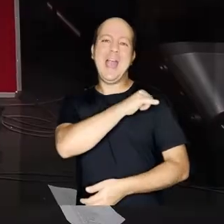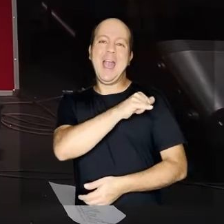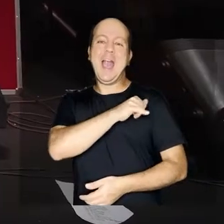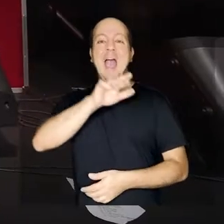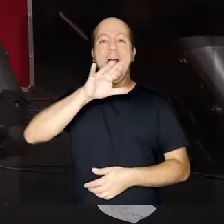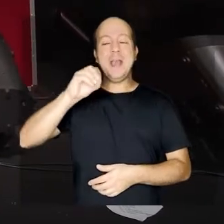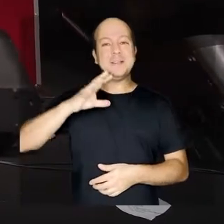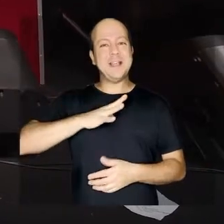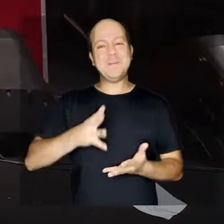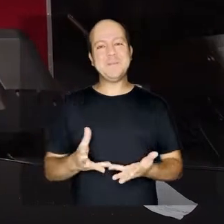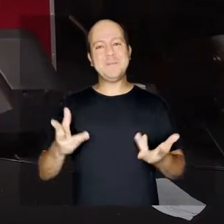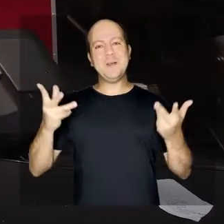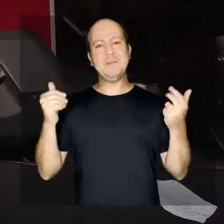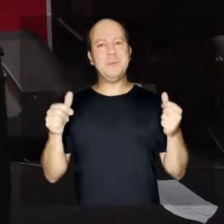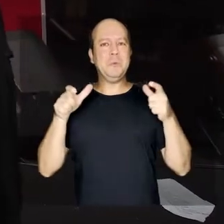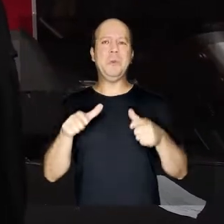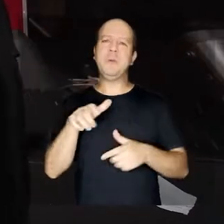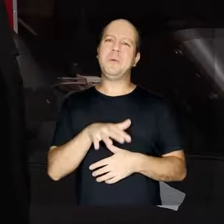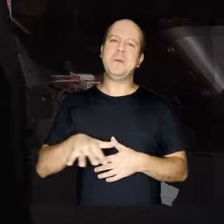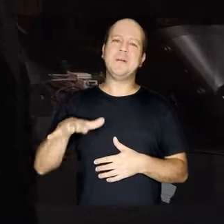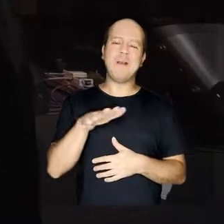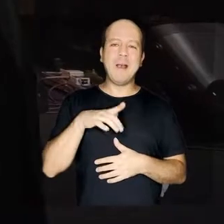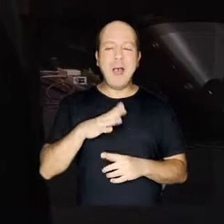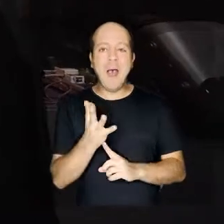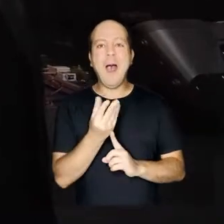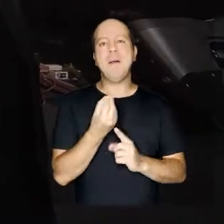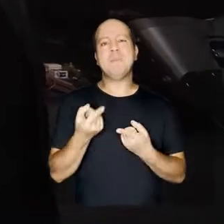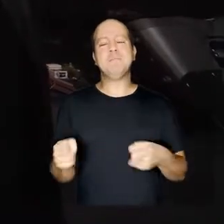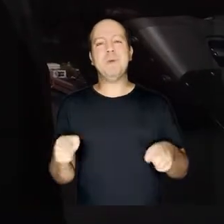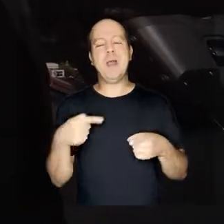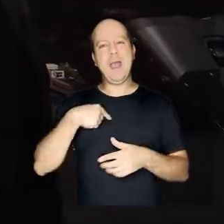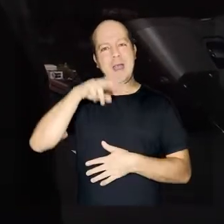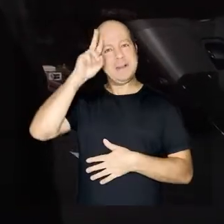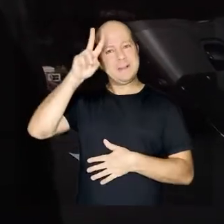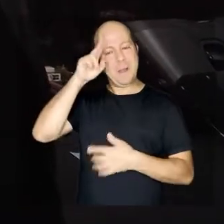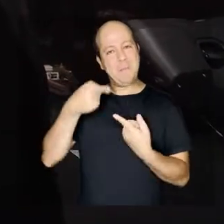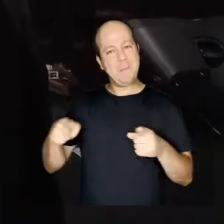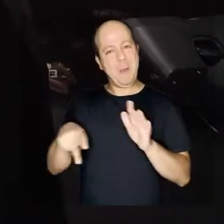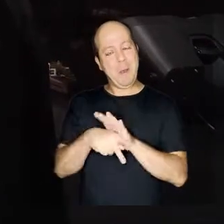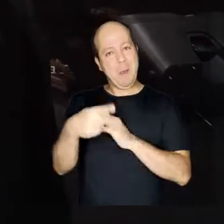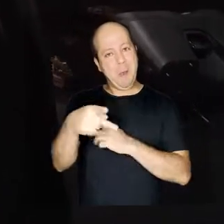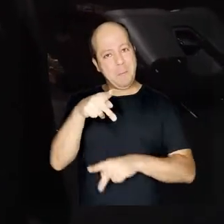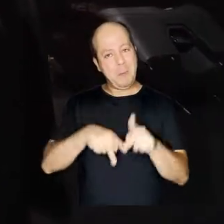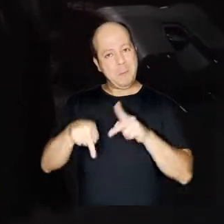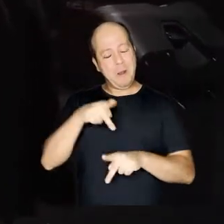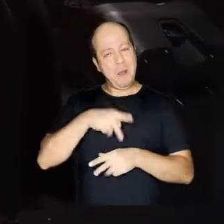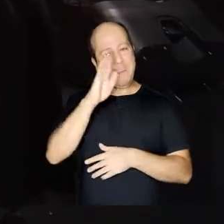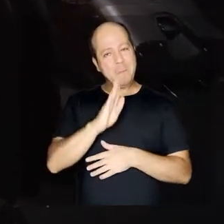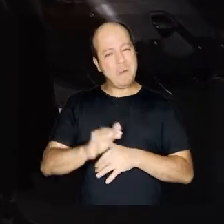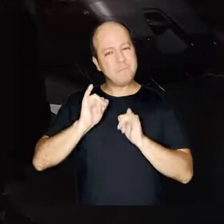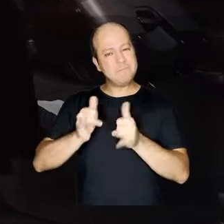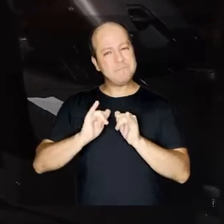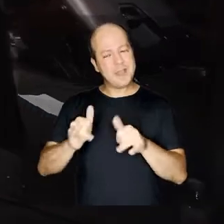Rio de Janeiro essa cidade maravilhosa esse lugar que onde a arte a música e a história da Música Popular Brasileira é